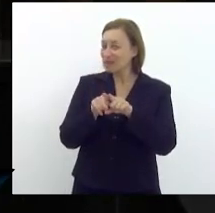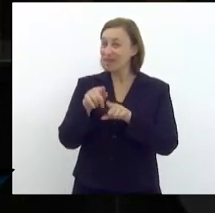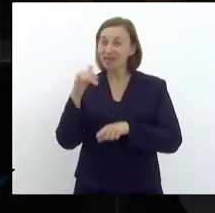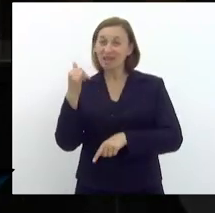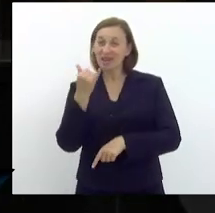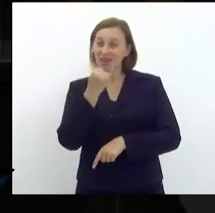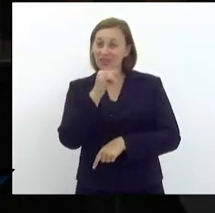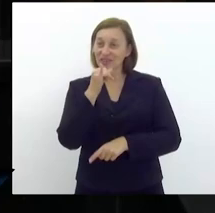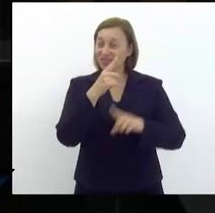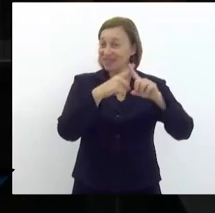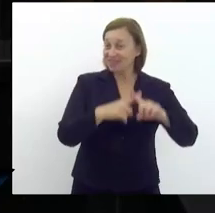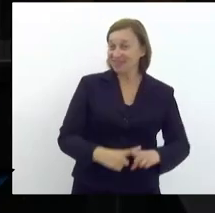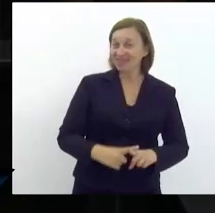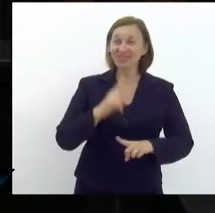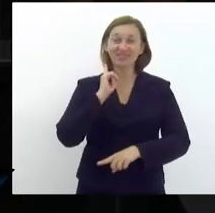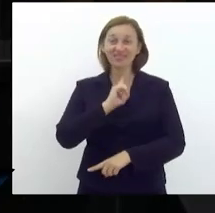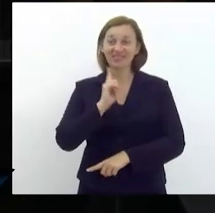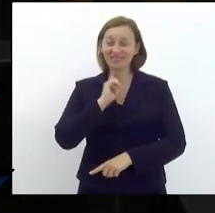fla-flu